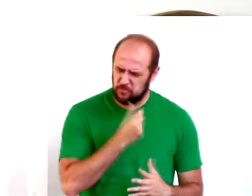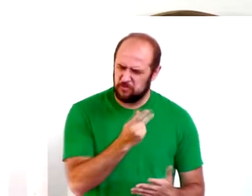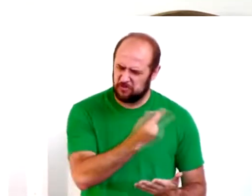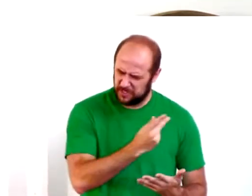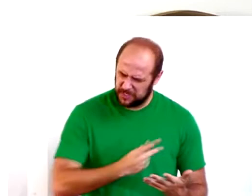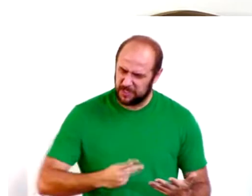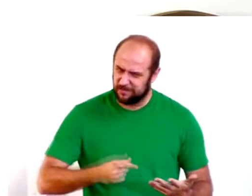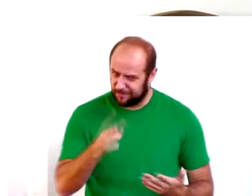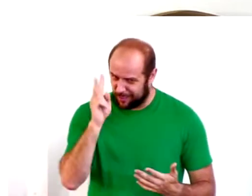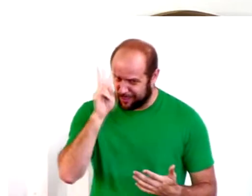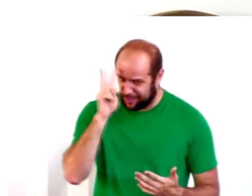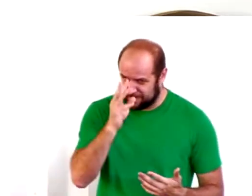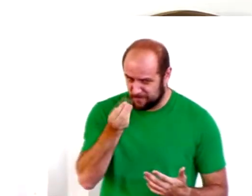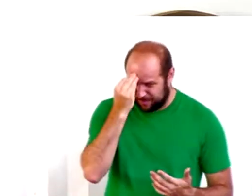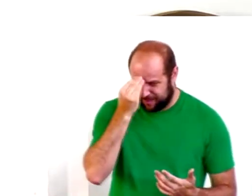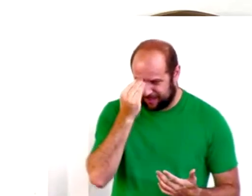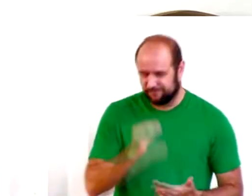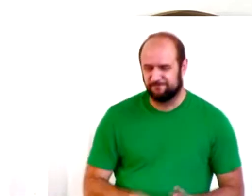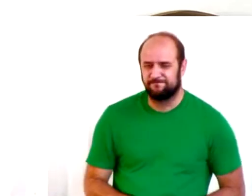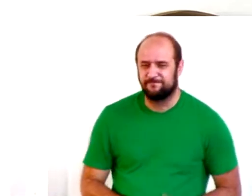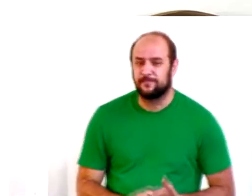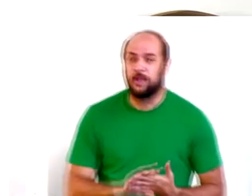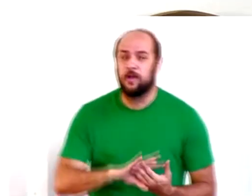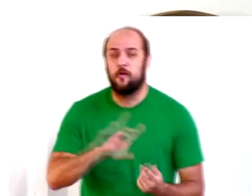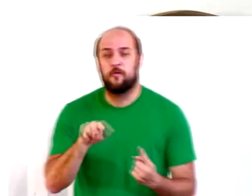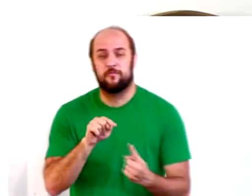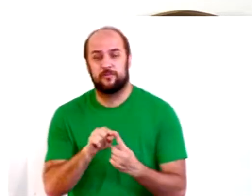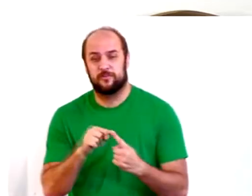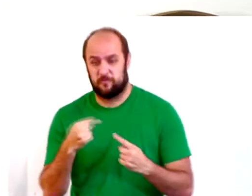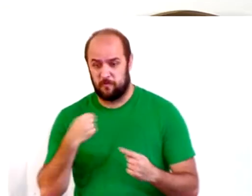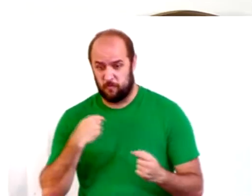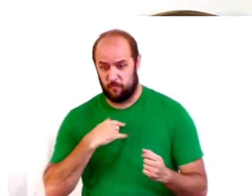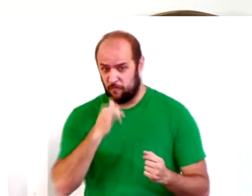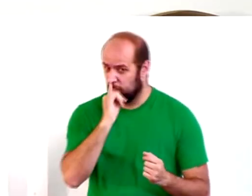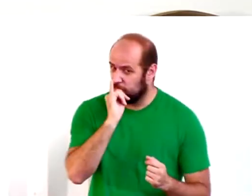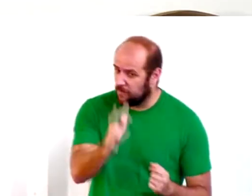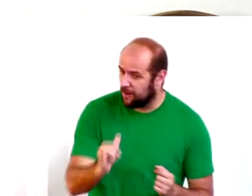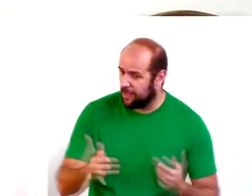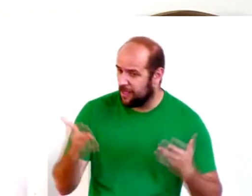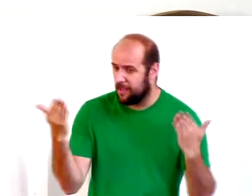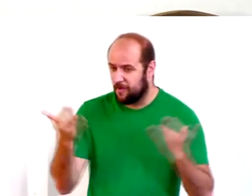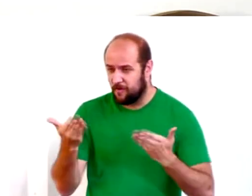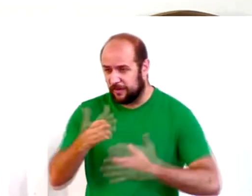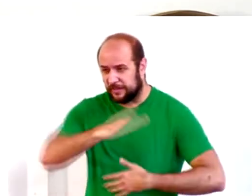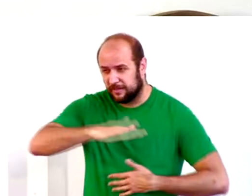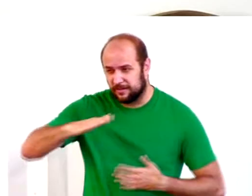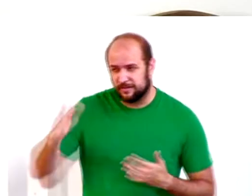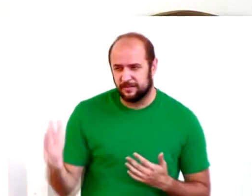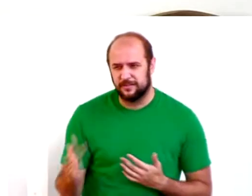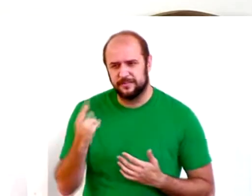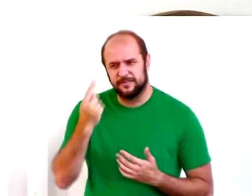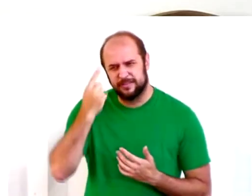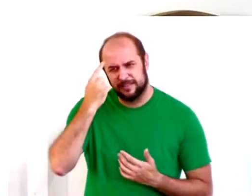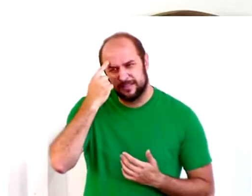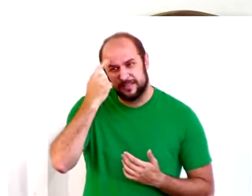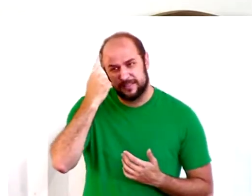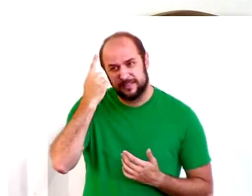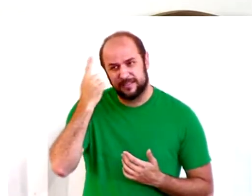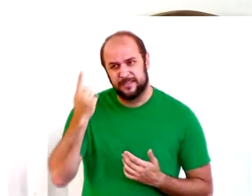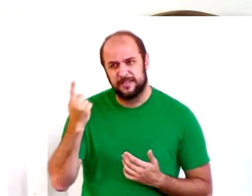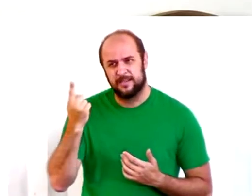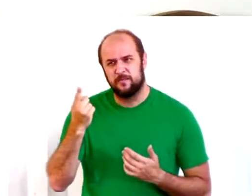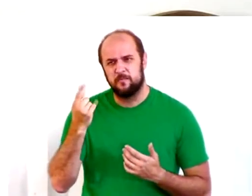sempre, colorida como sempre, mas o objetivo deste pastor é que você tenha neste desenho uma ideia